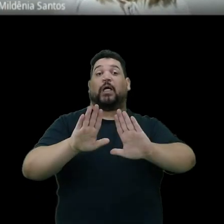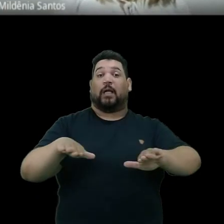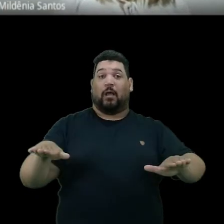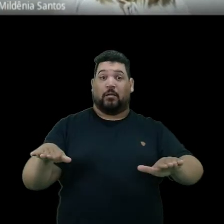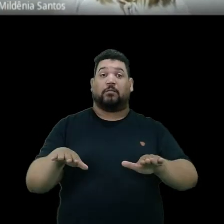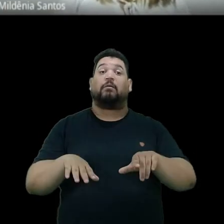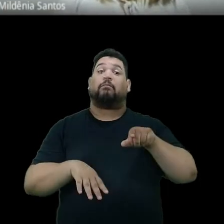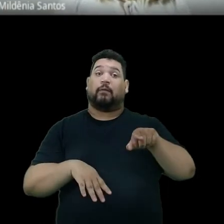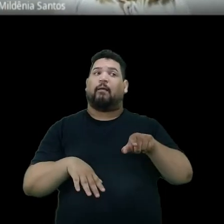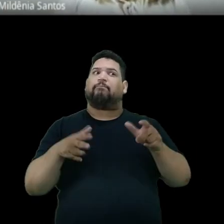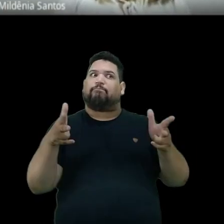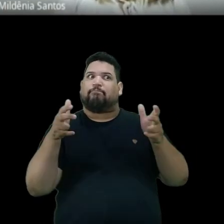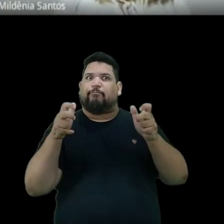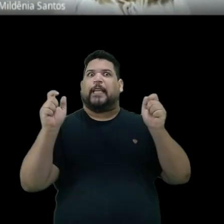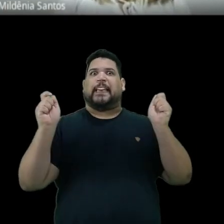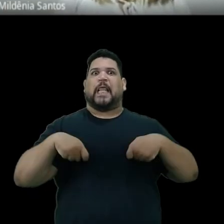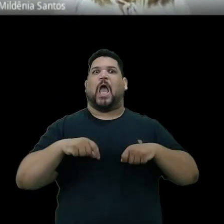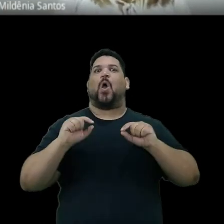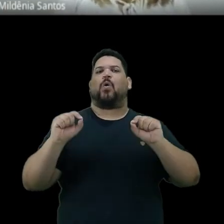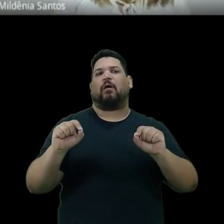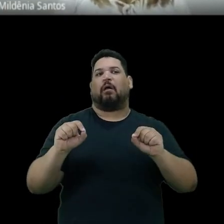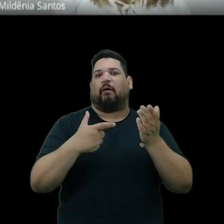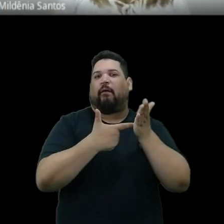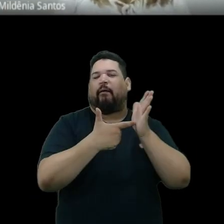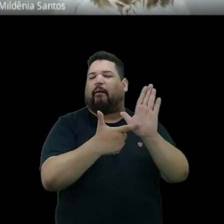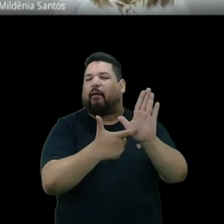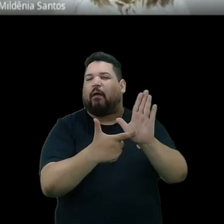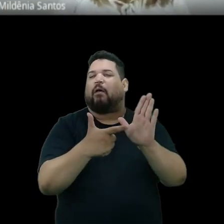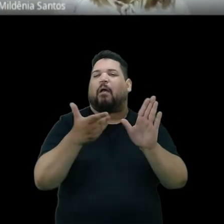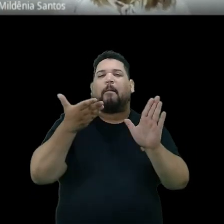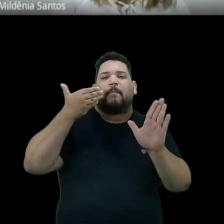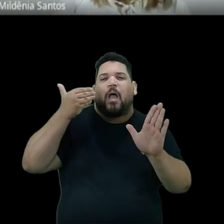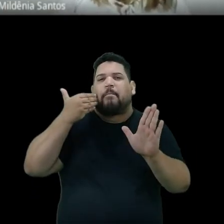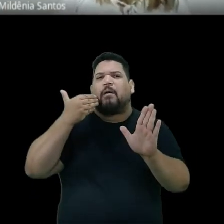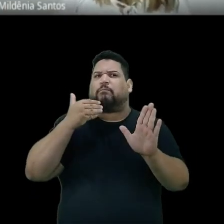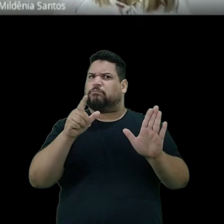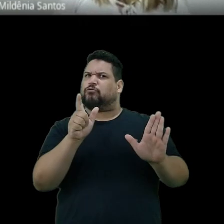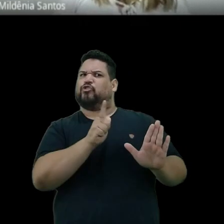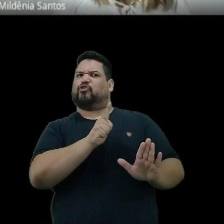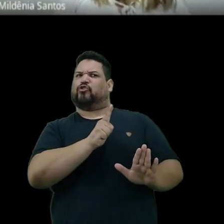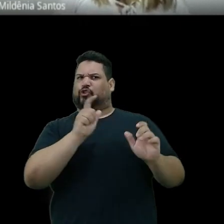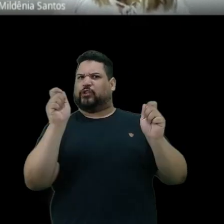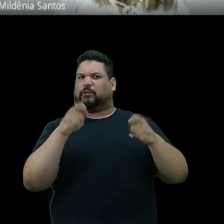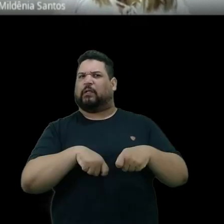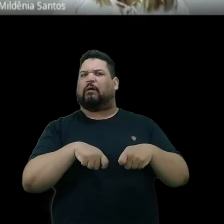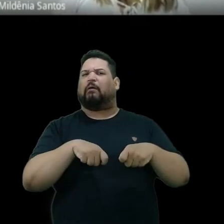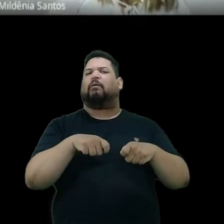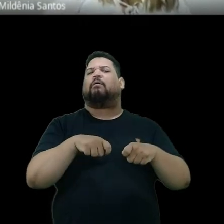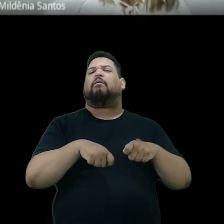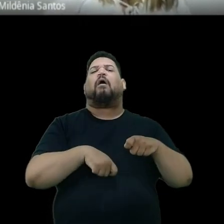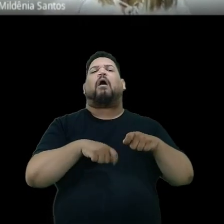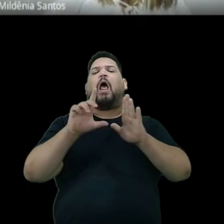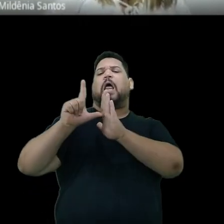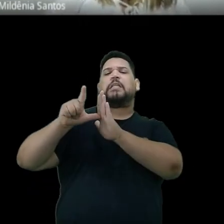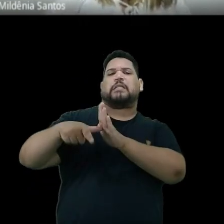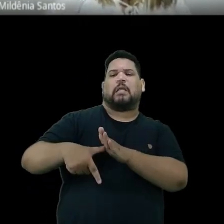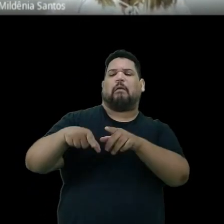vai conseguir sinalizar se está tendo ou não um déficit naquele desenvolvimento da